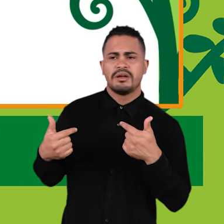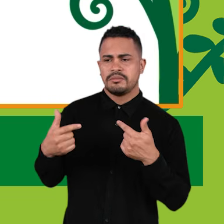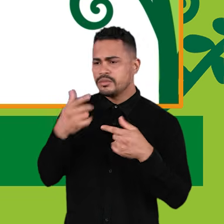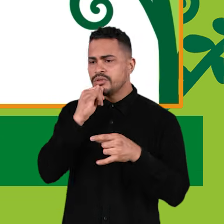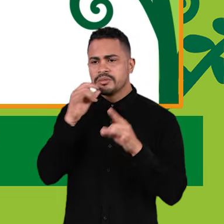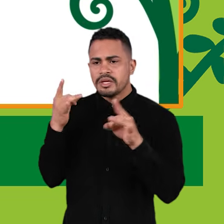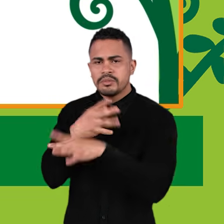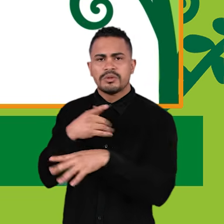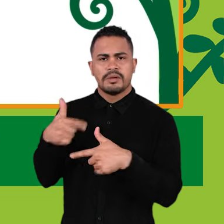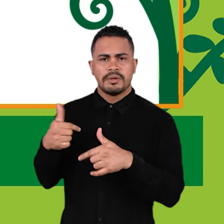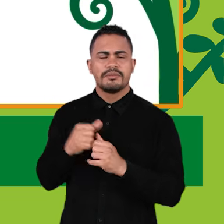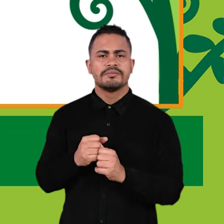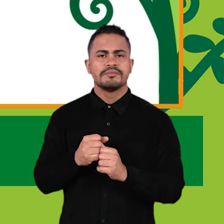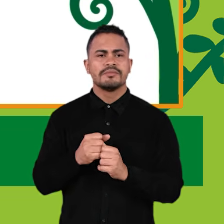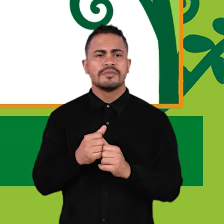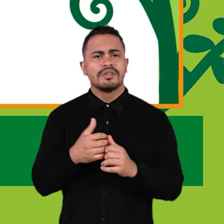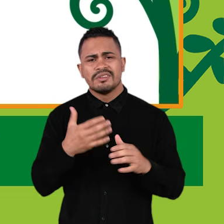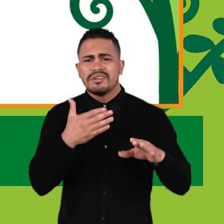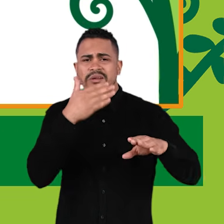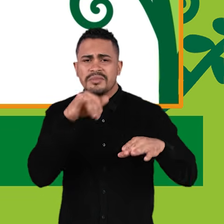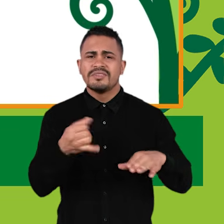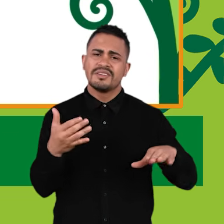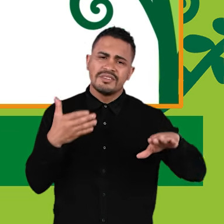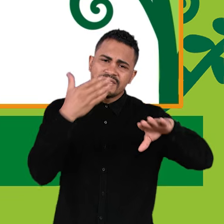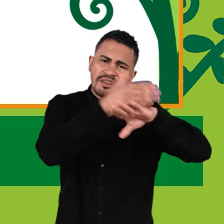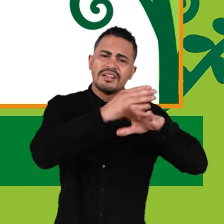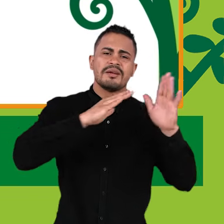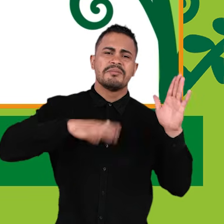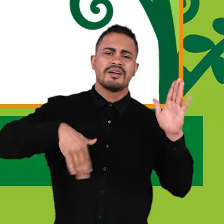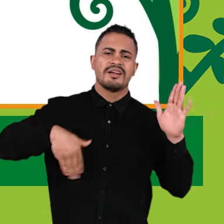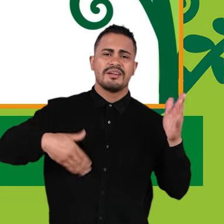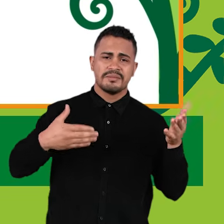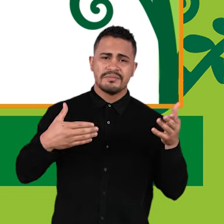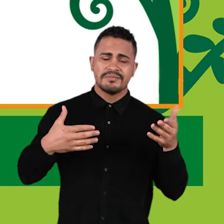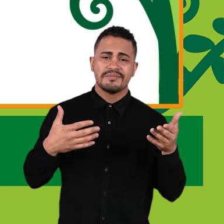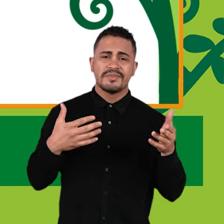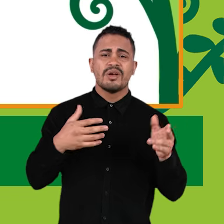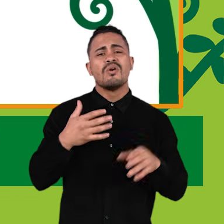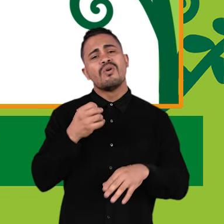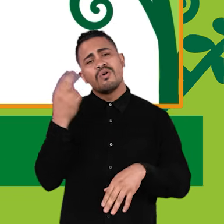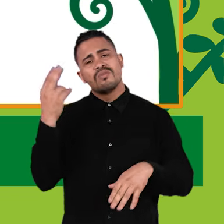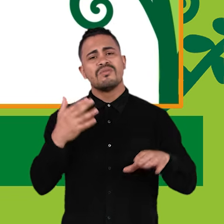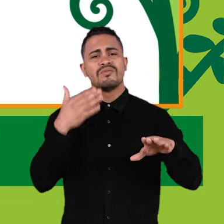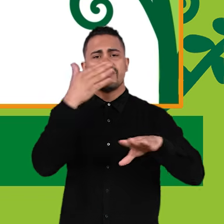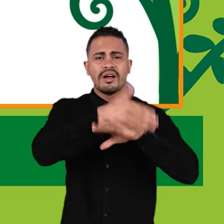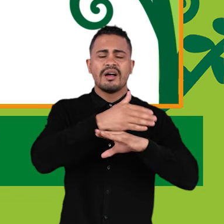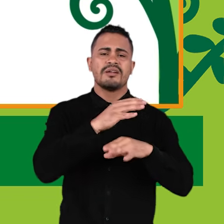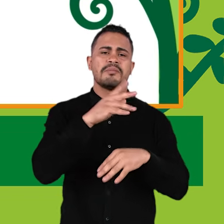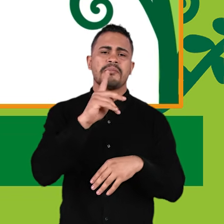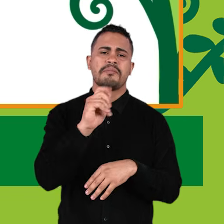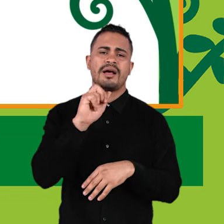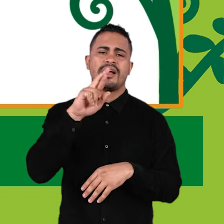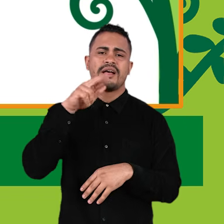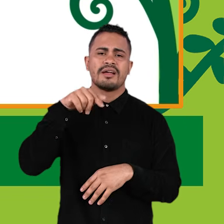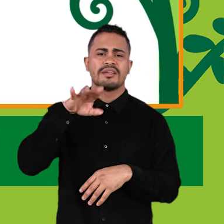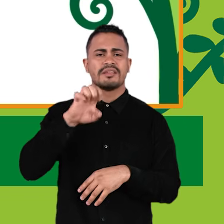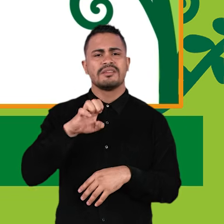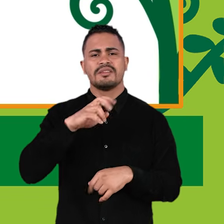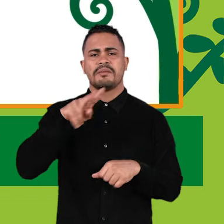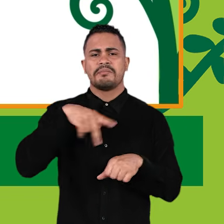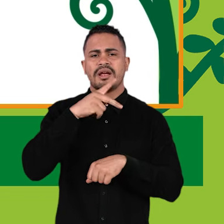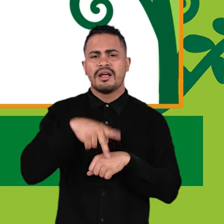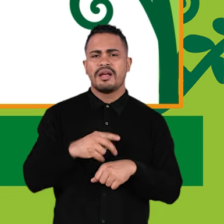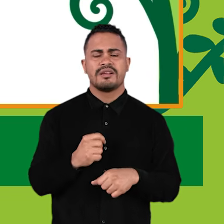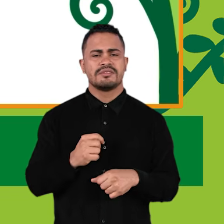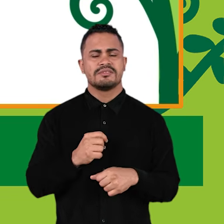acabou o expediente. Vá na praia se você mora numa cidade litorânea, vá no parque se você tem ali um parque na sua cidade ou uma